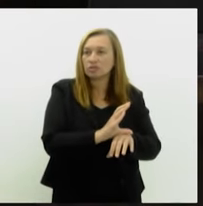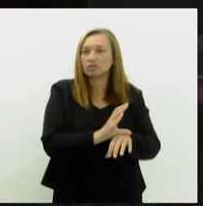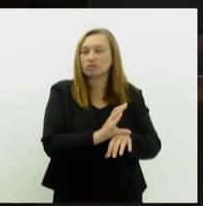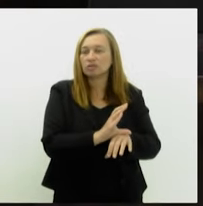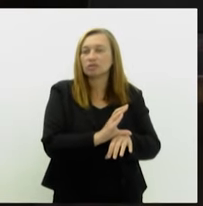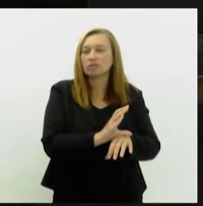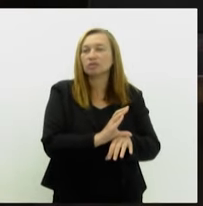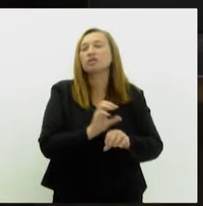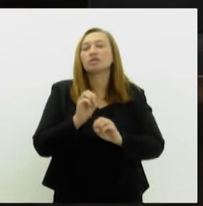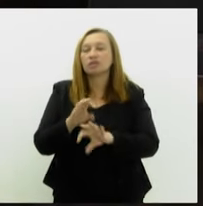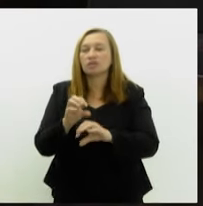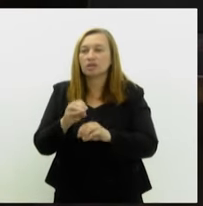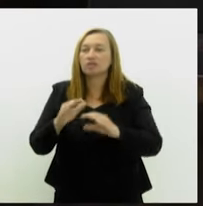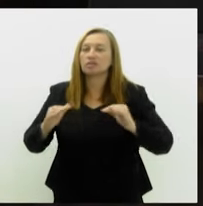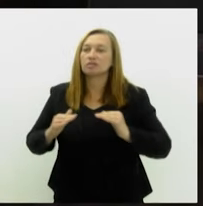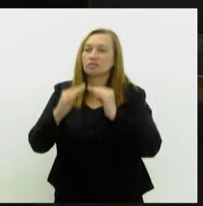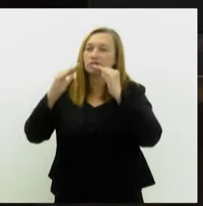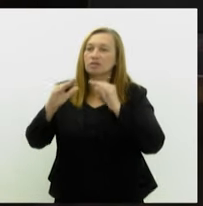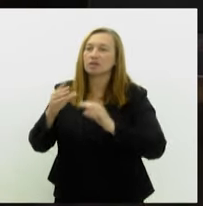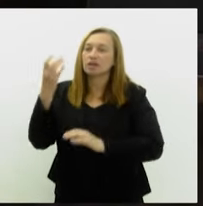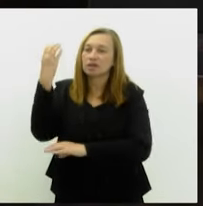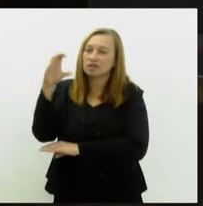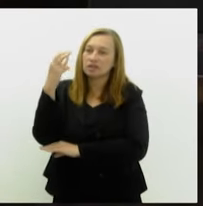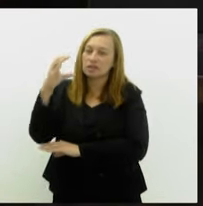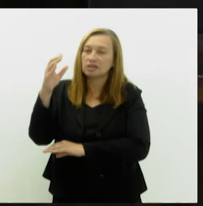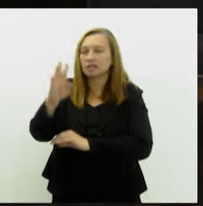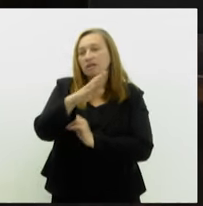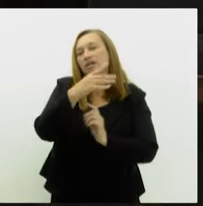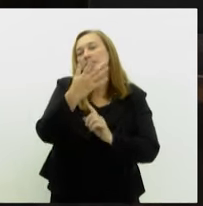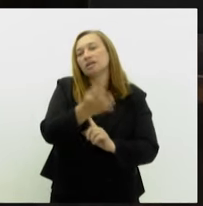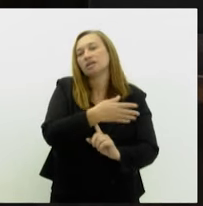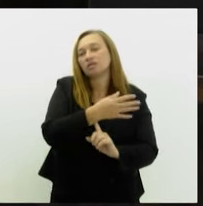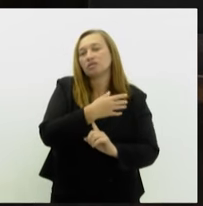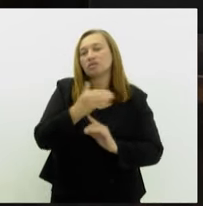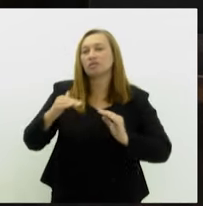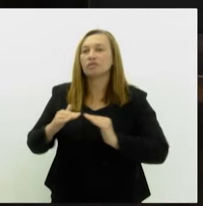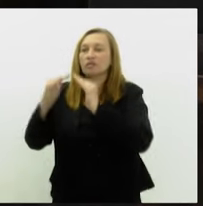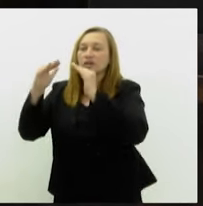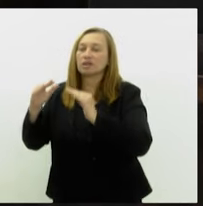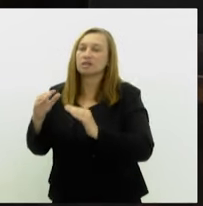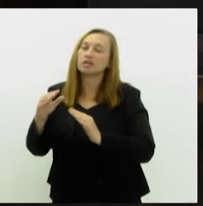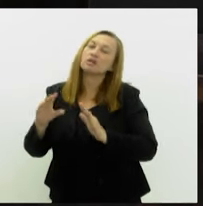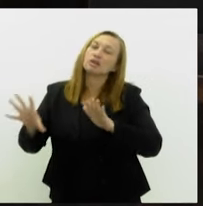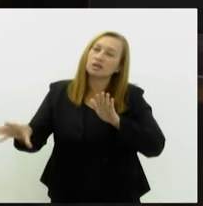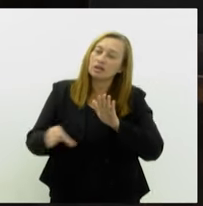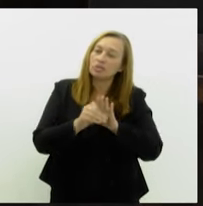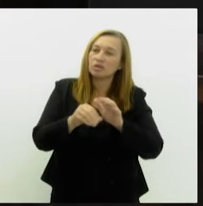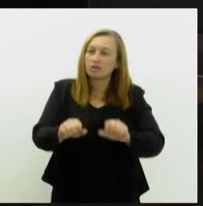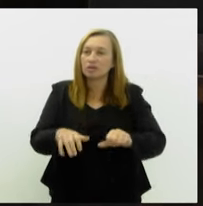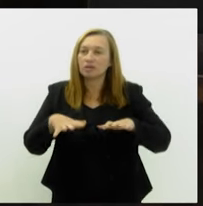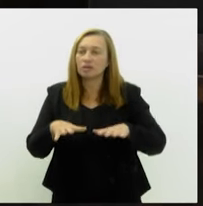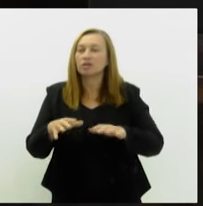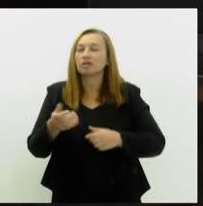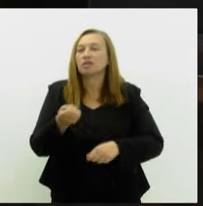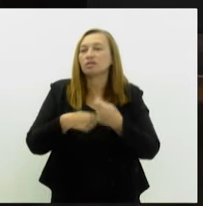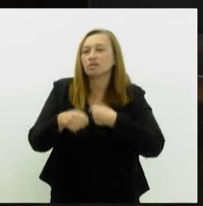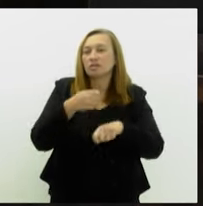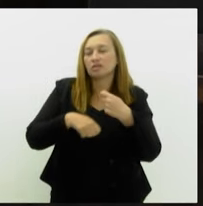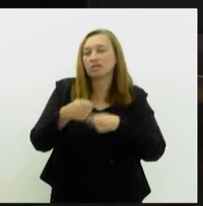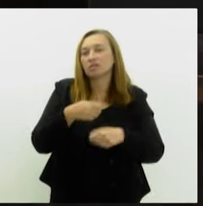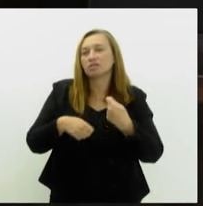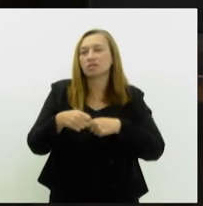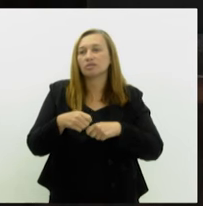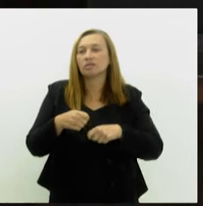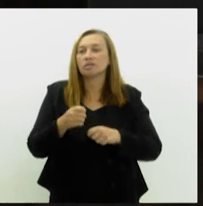de educação favorável, com emenda de Ciência e Tecnologia favorável, com emenda da Comissão de Educação, de Economia, Indústria e Comércio favorável, com emenda da Comissão